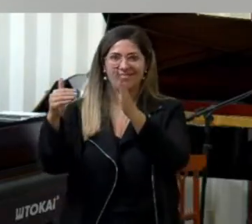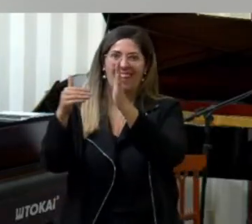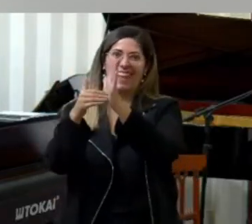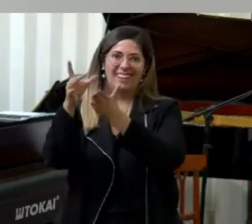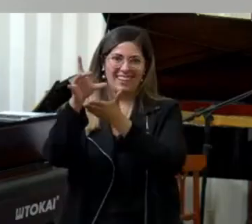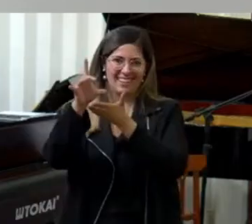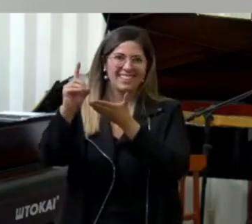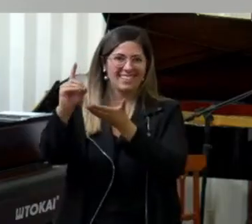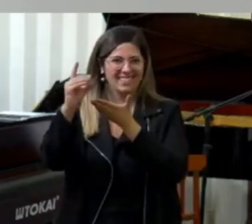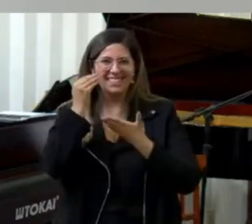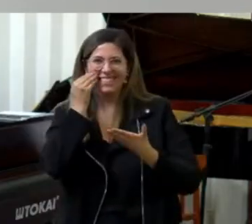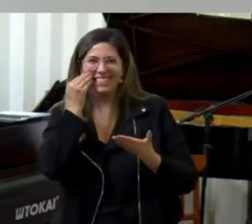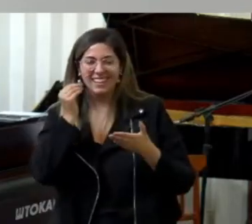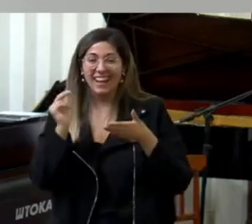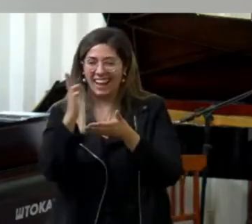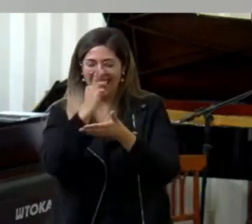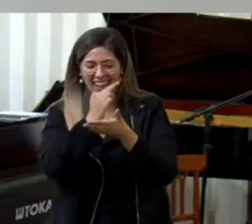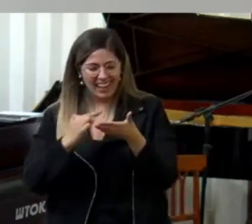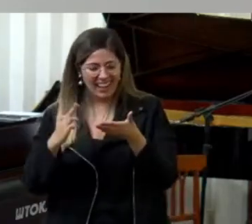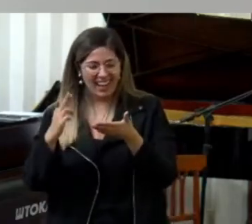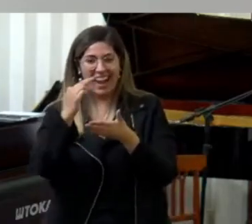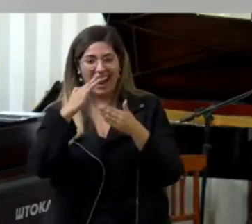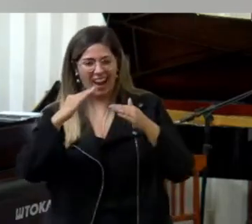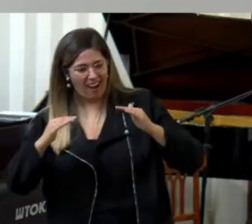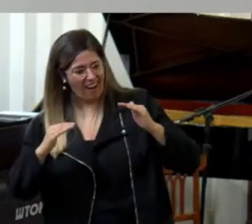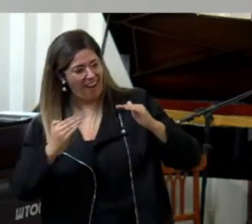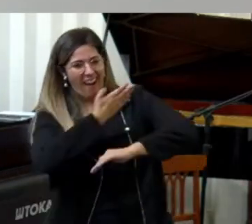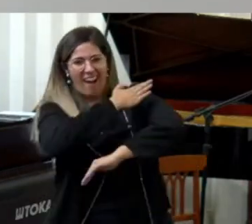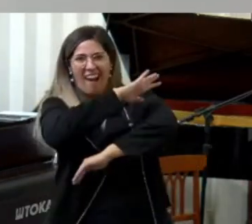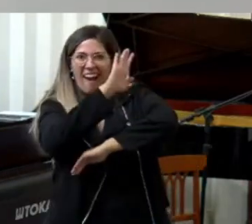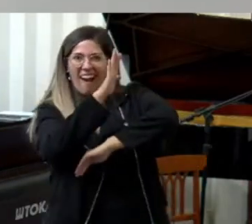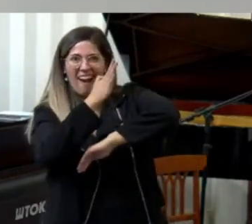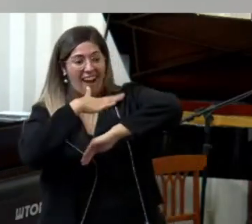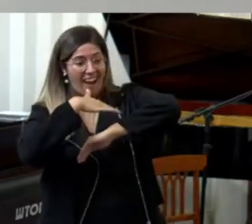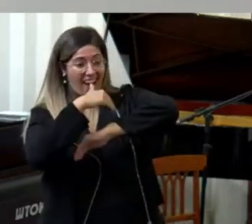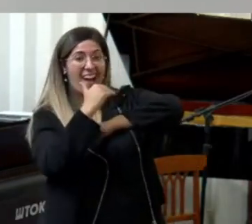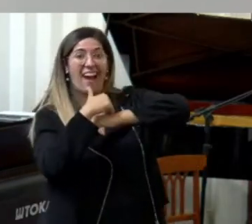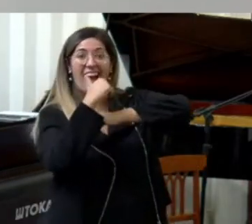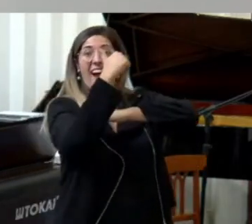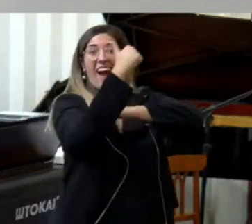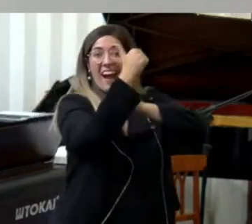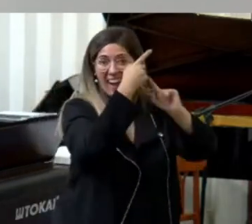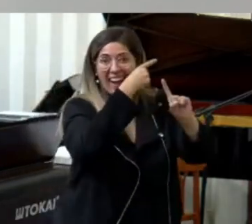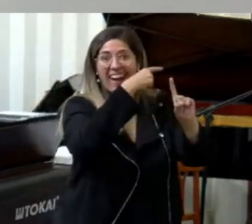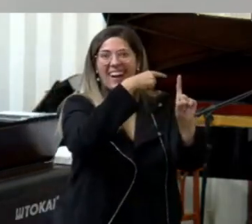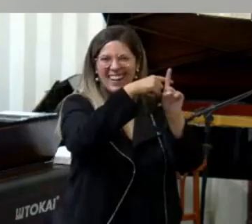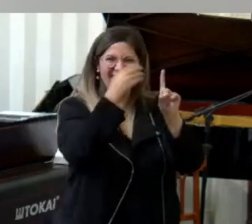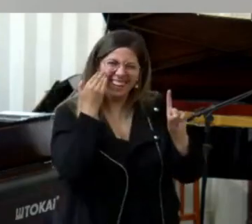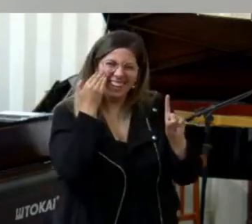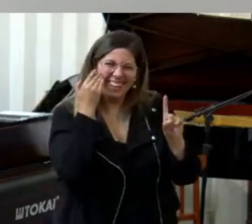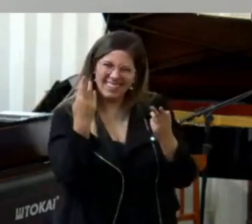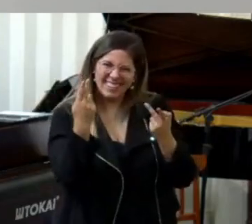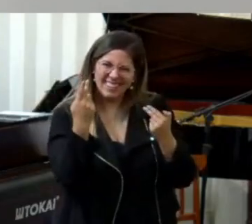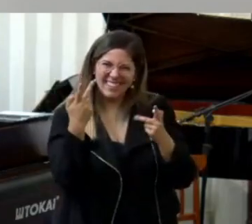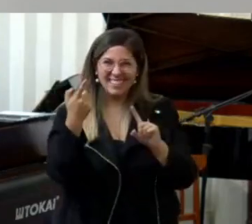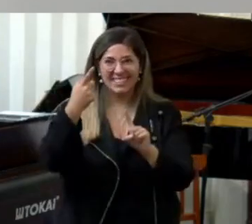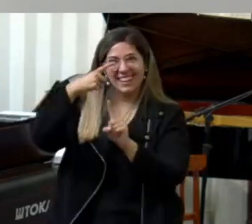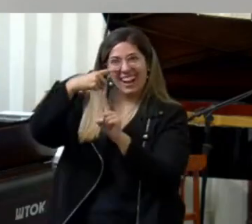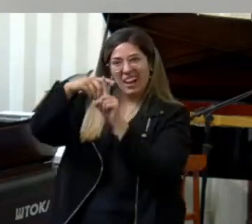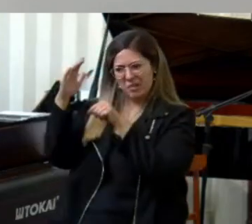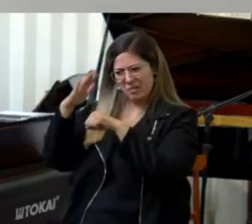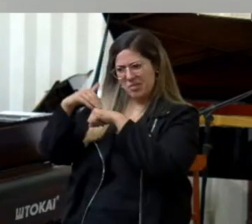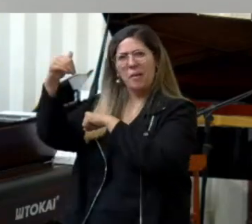desenho, então elas conseguem contemplar que elas são chamadas à cruz, elas são